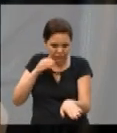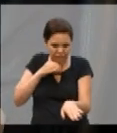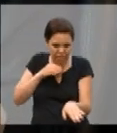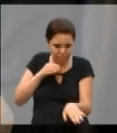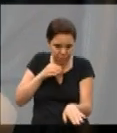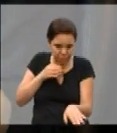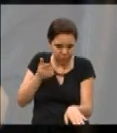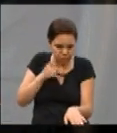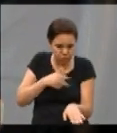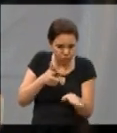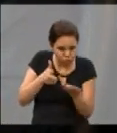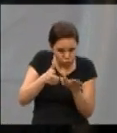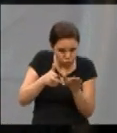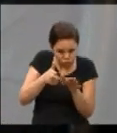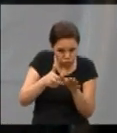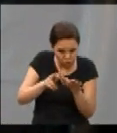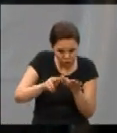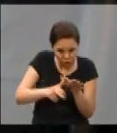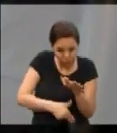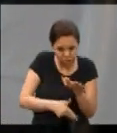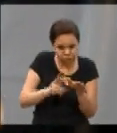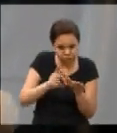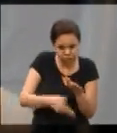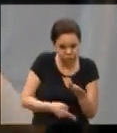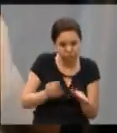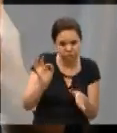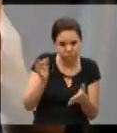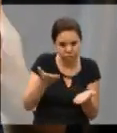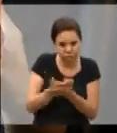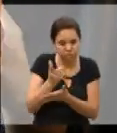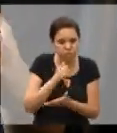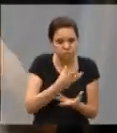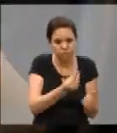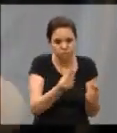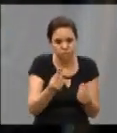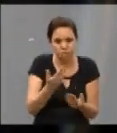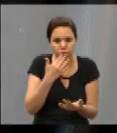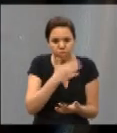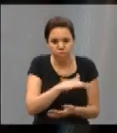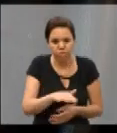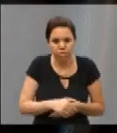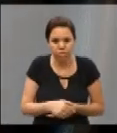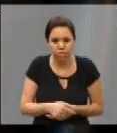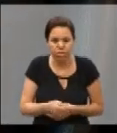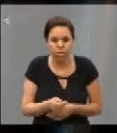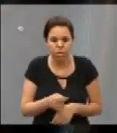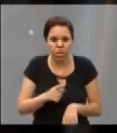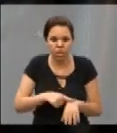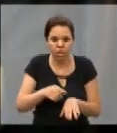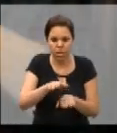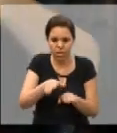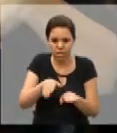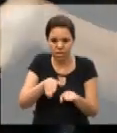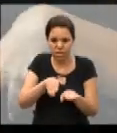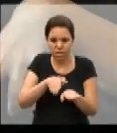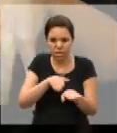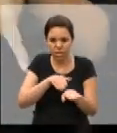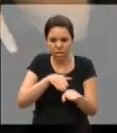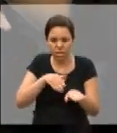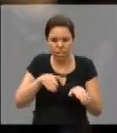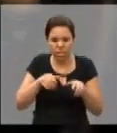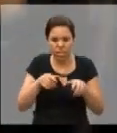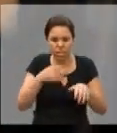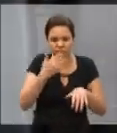ele tinha que pegar o trem. A gente fez várias vezes para dar certo. E tinha umas crianças, meu Deus, uma hora que ele tá dando ré, saem umas